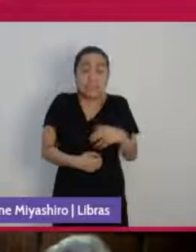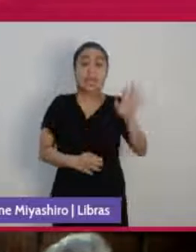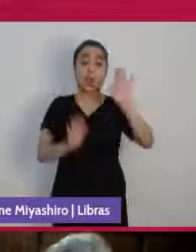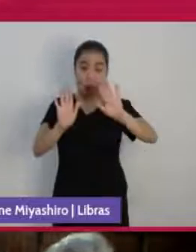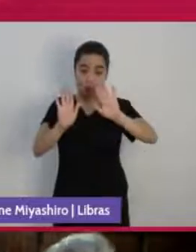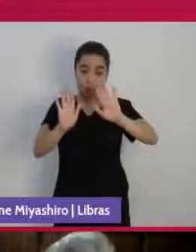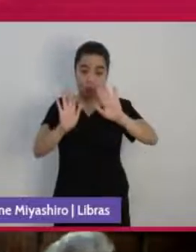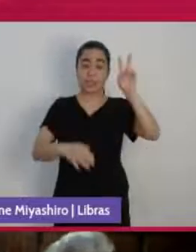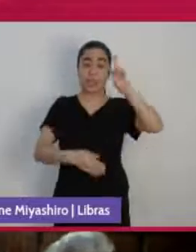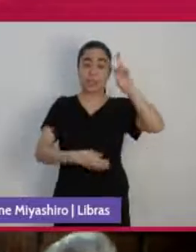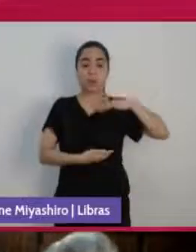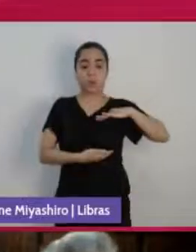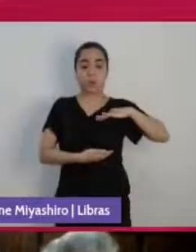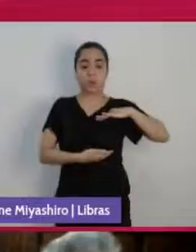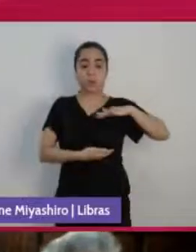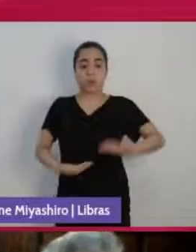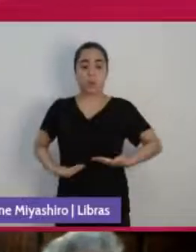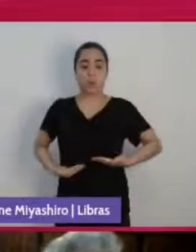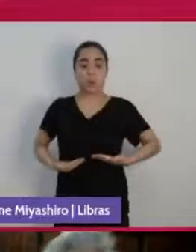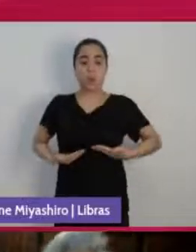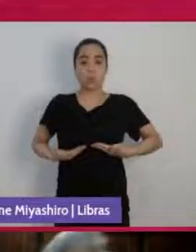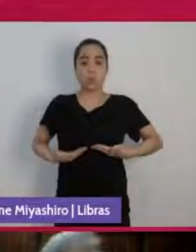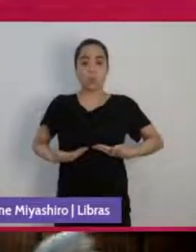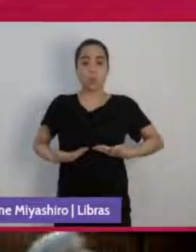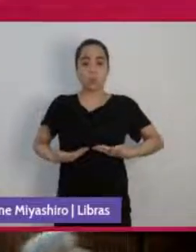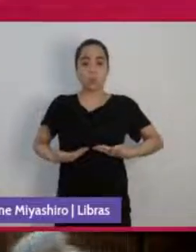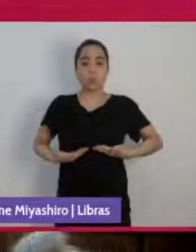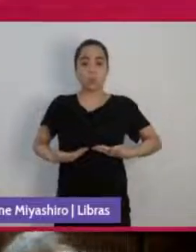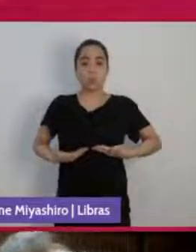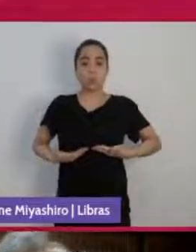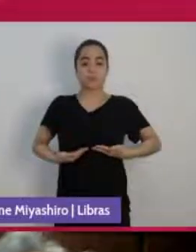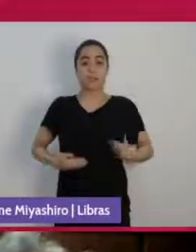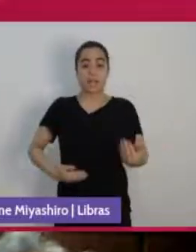está sustentada pelo músculo peitoral,